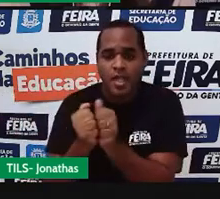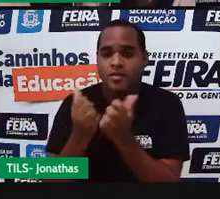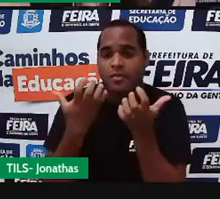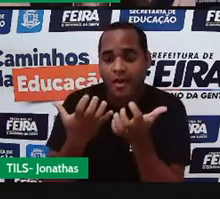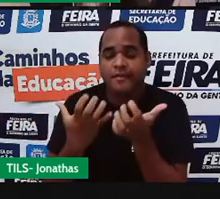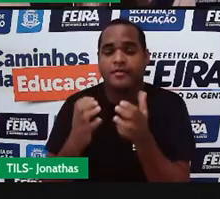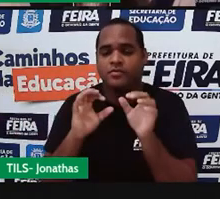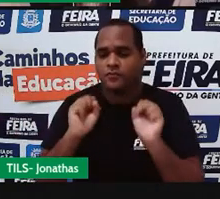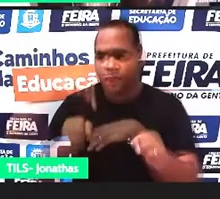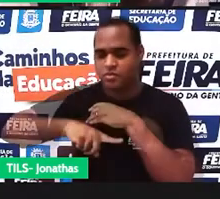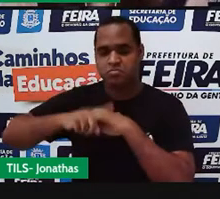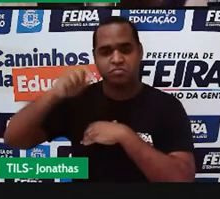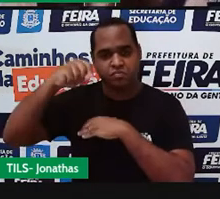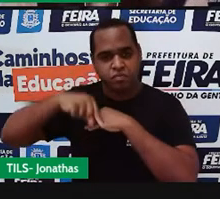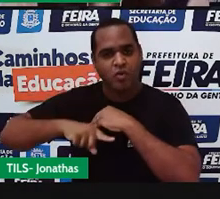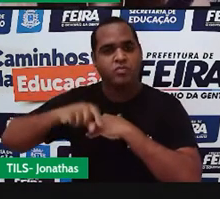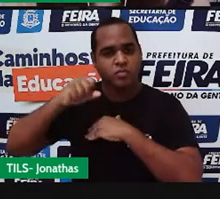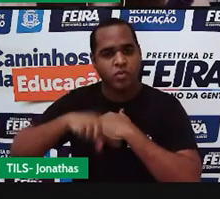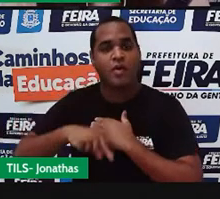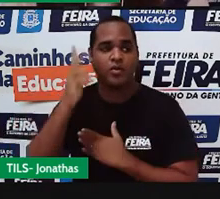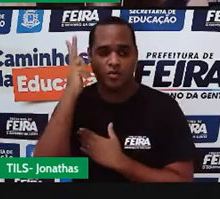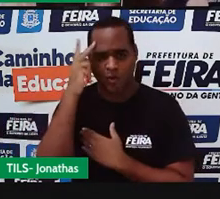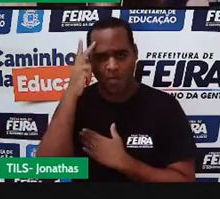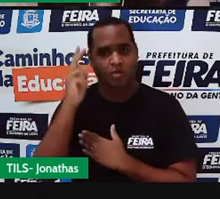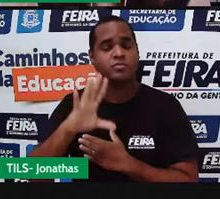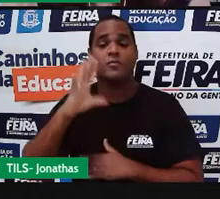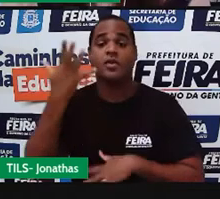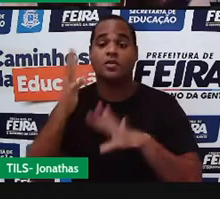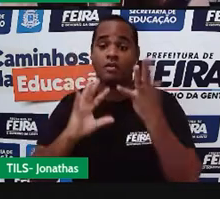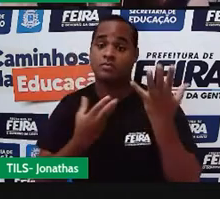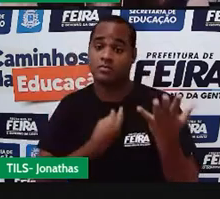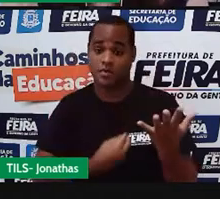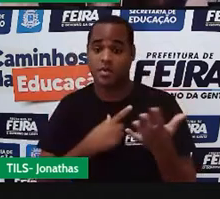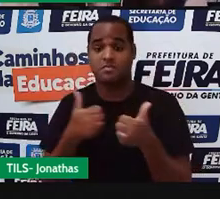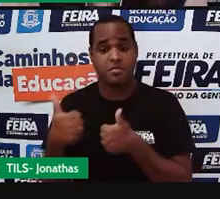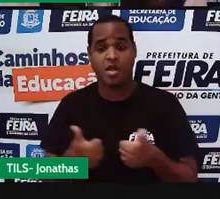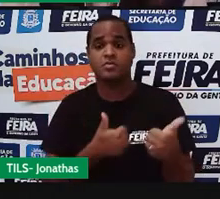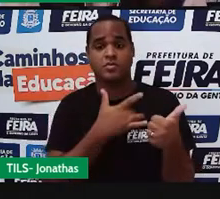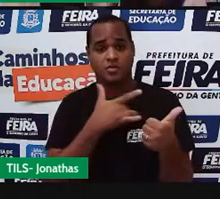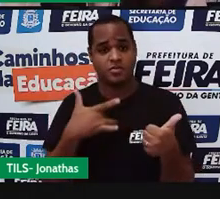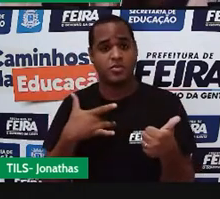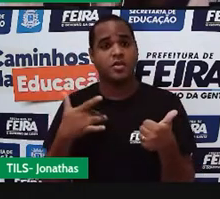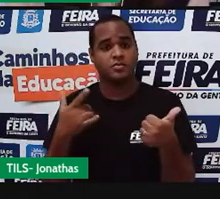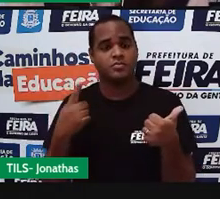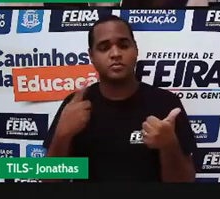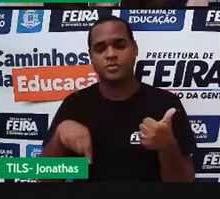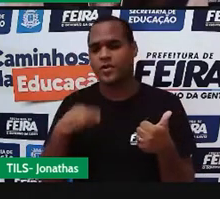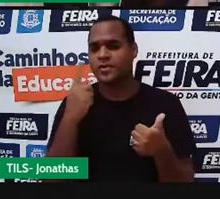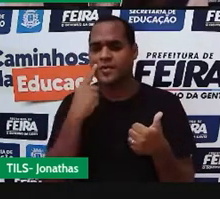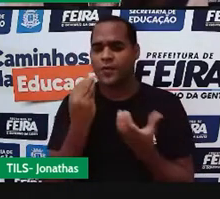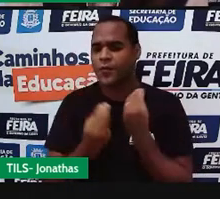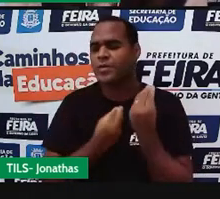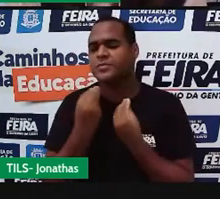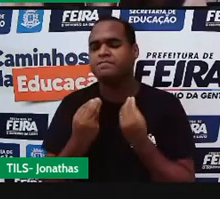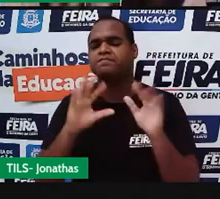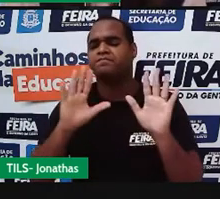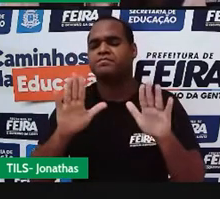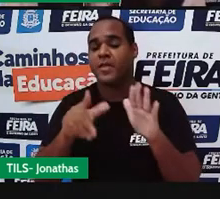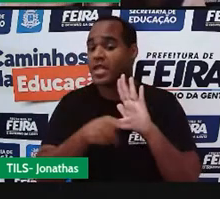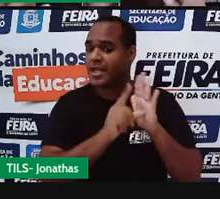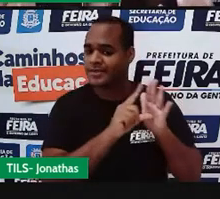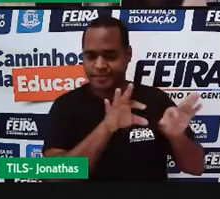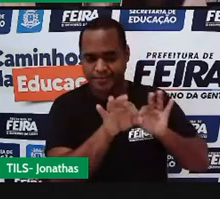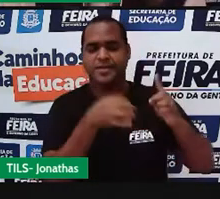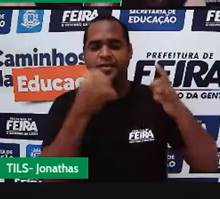à nossa missão E aí ele faz bem para gente justamente por aquilo que eu falei com vocês na aula anterior